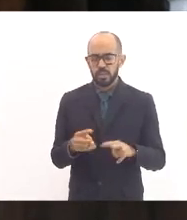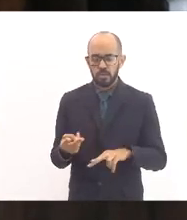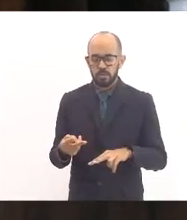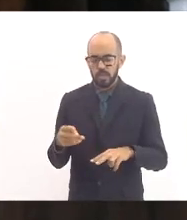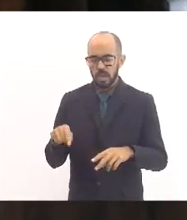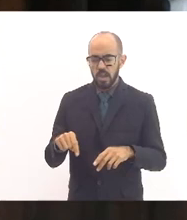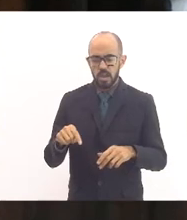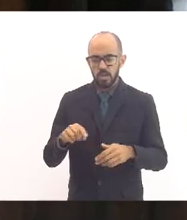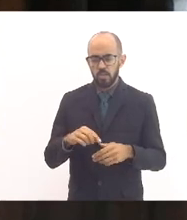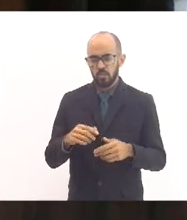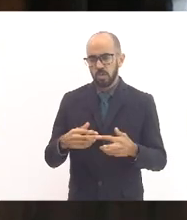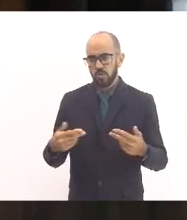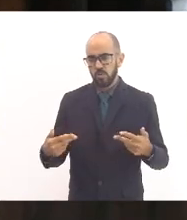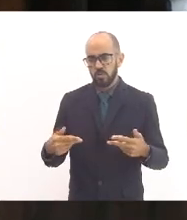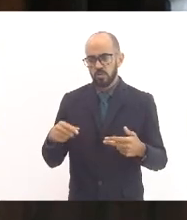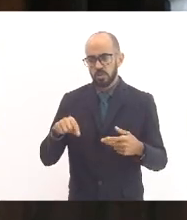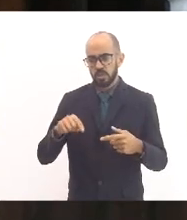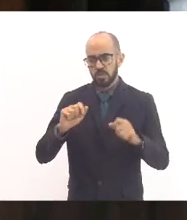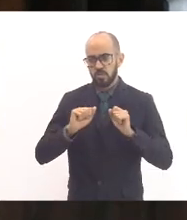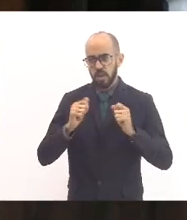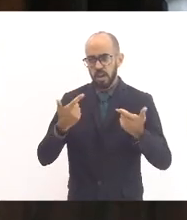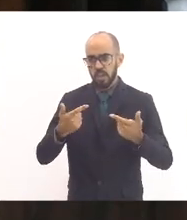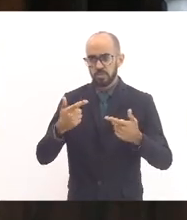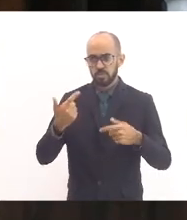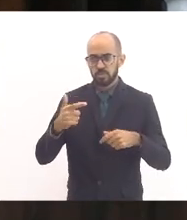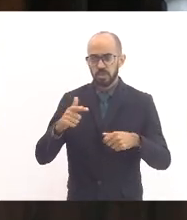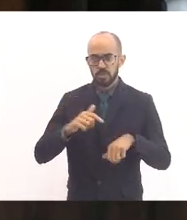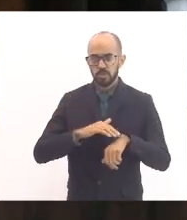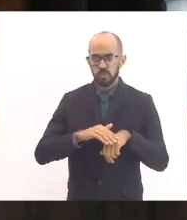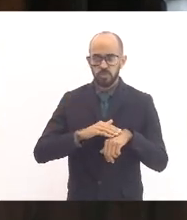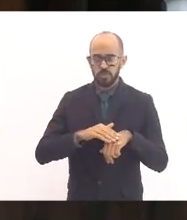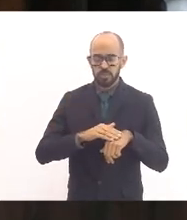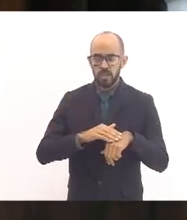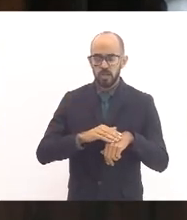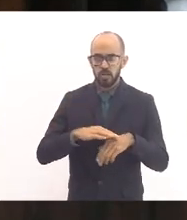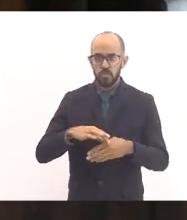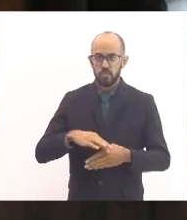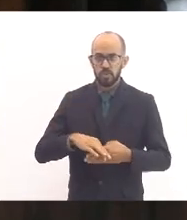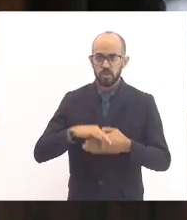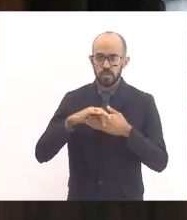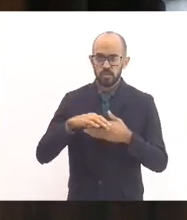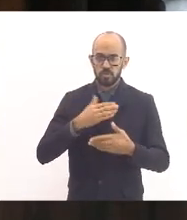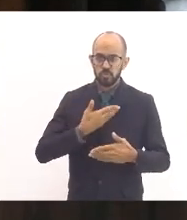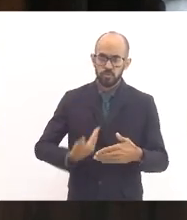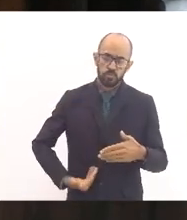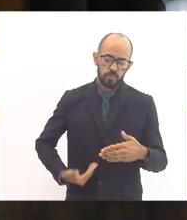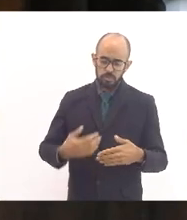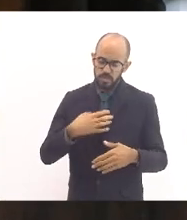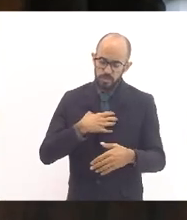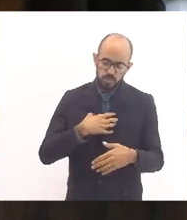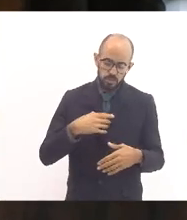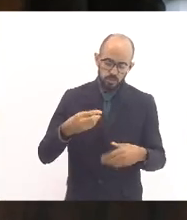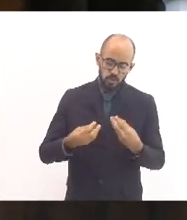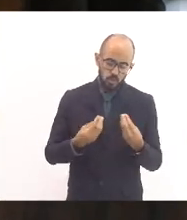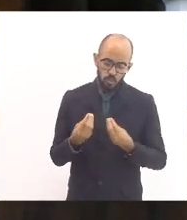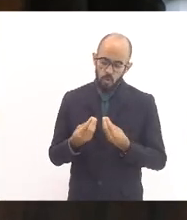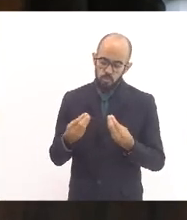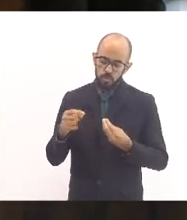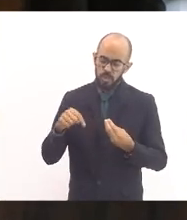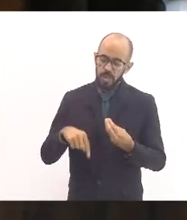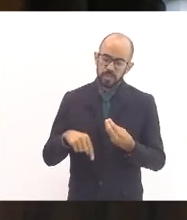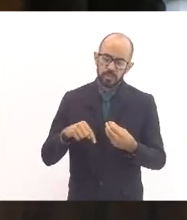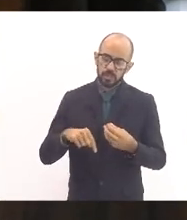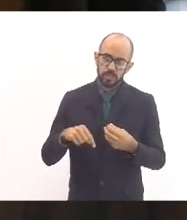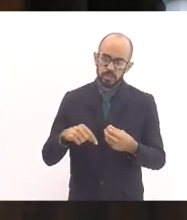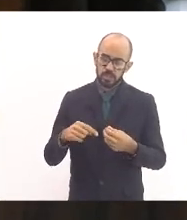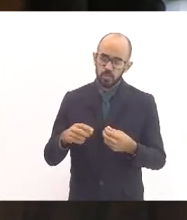casa que não se disputa com a liderança do governo para sentir o clima da casa e sabem que aspectos Manda Em que